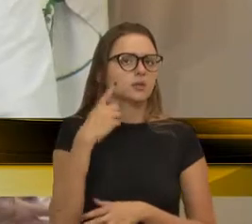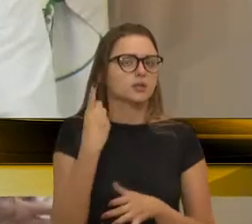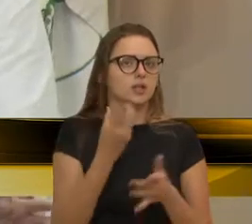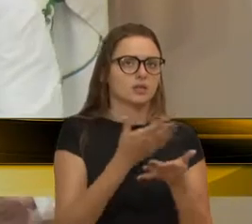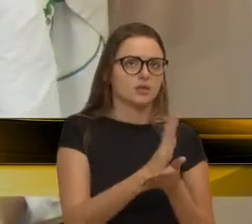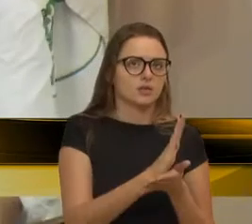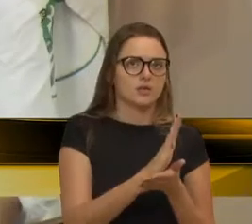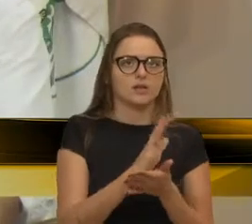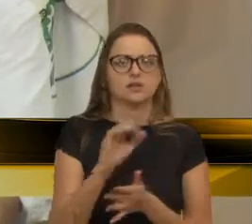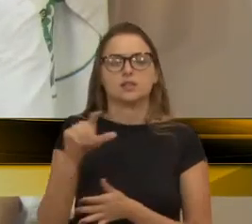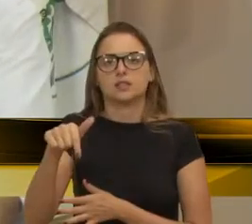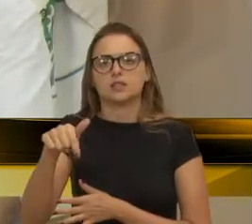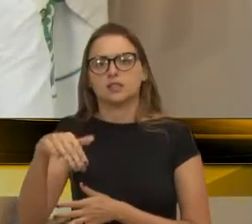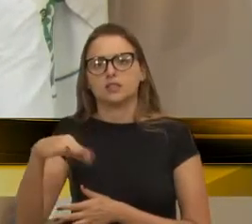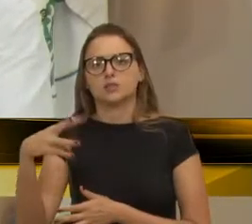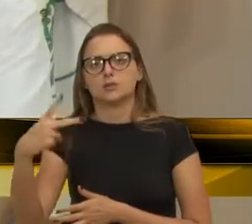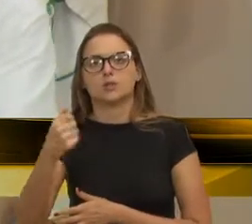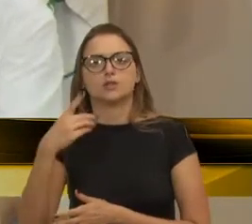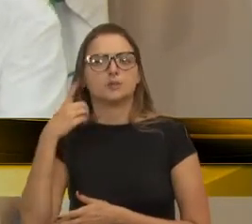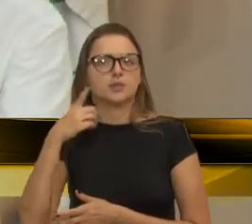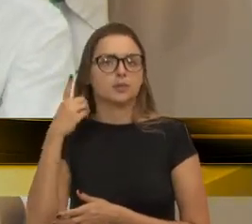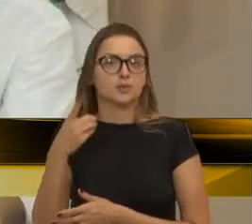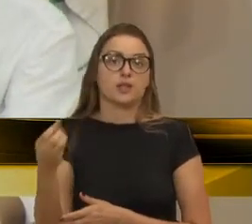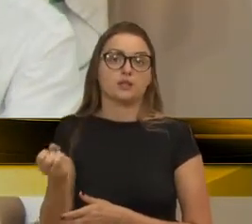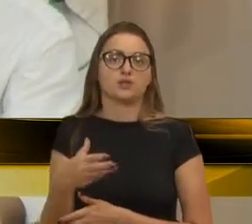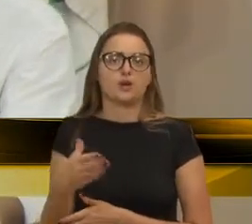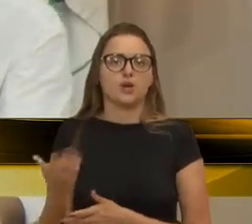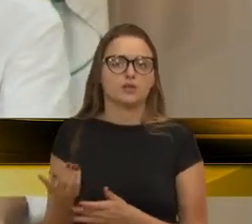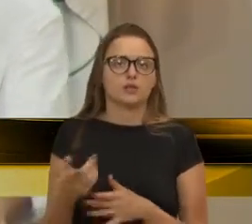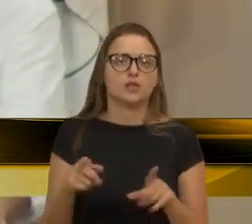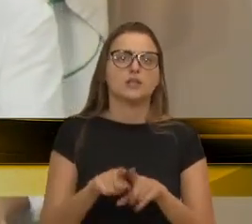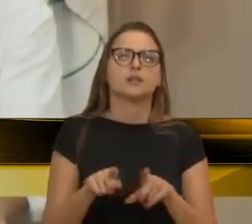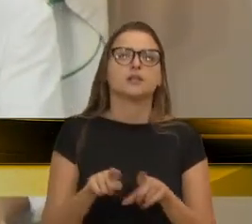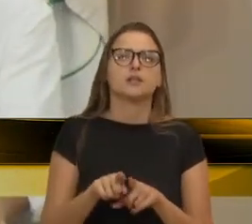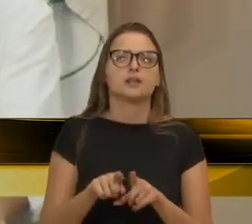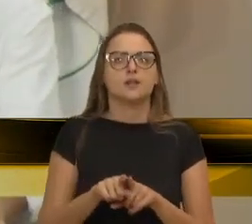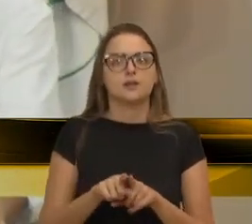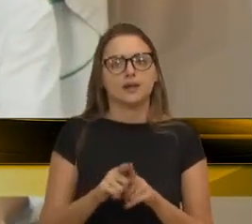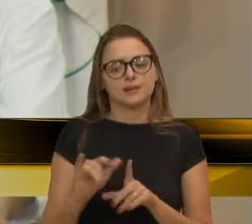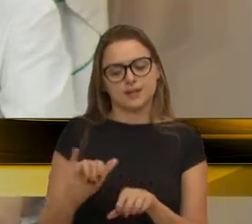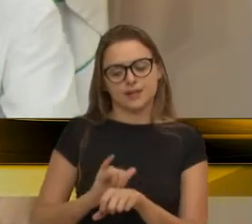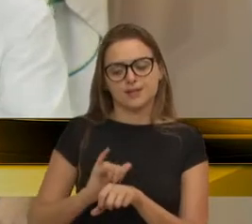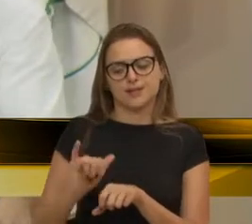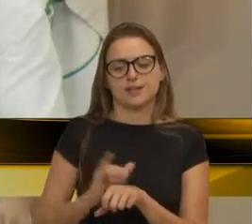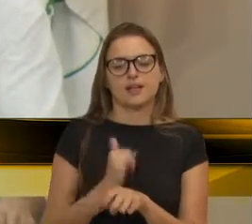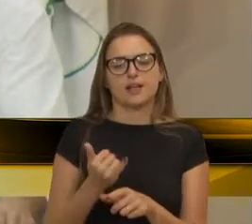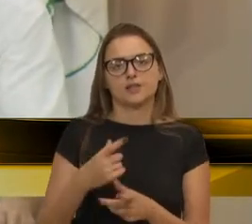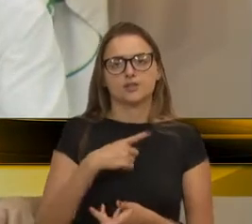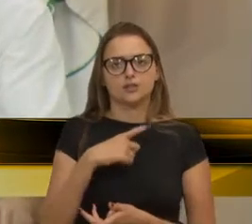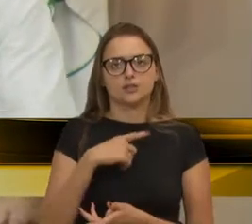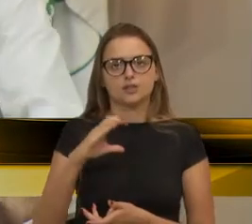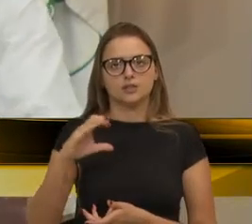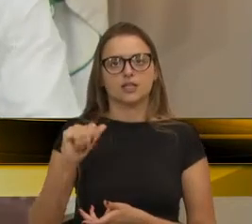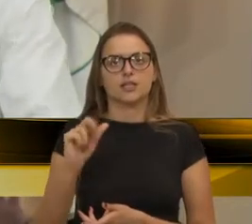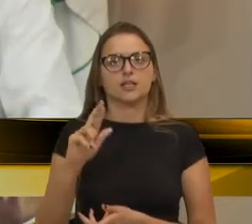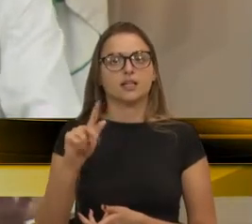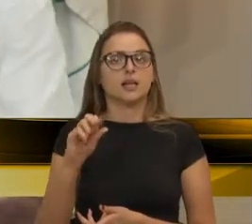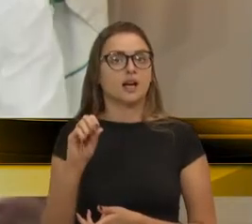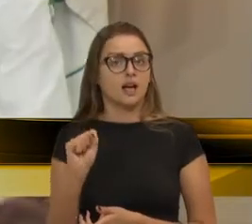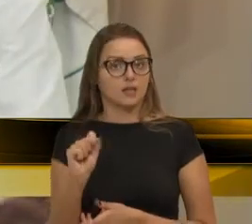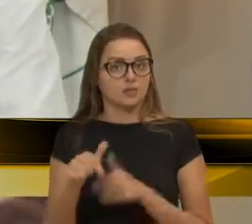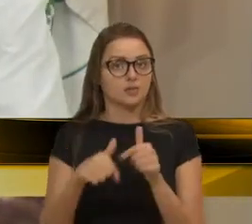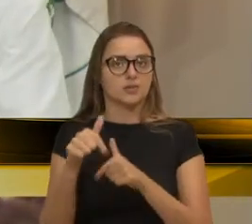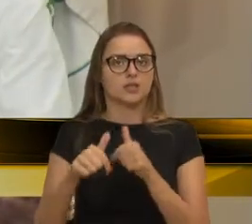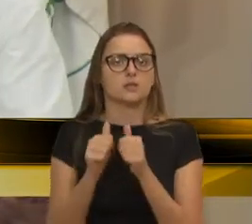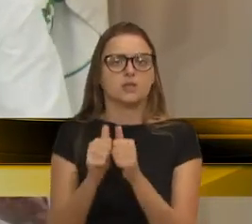deputados novatos. Sem falar do balcão de negócios em cargos do governo. Então a situação é